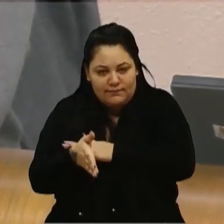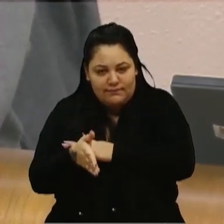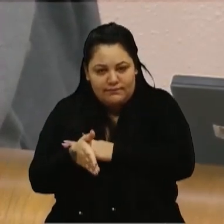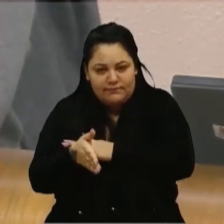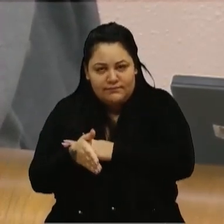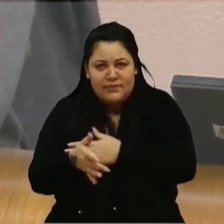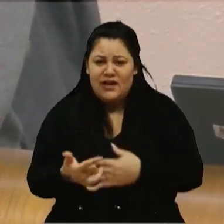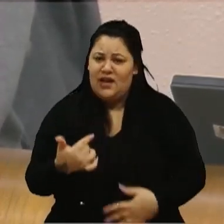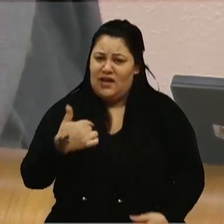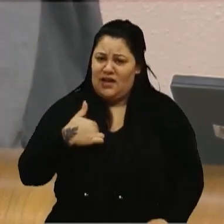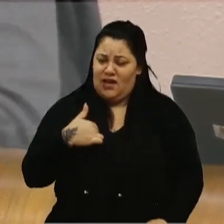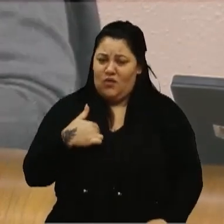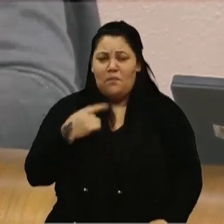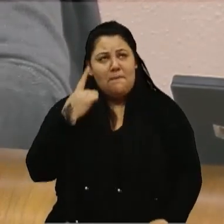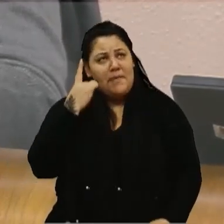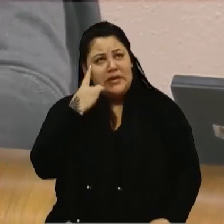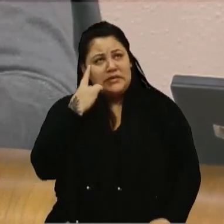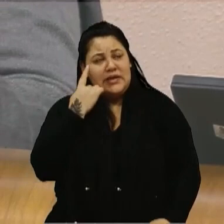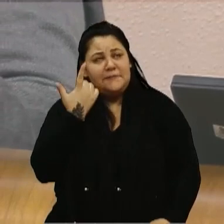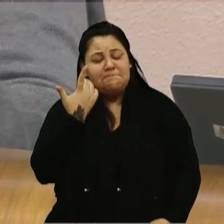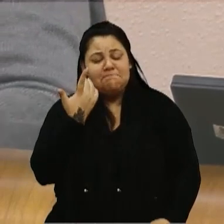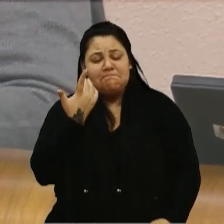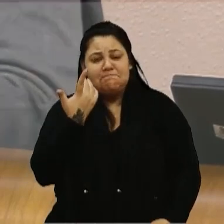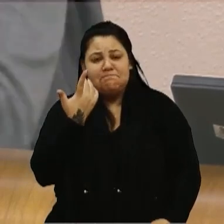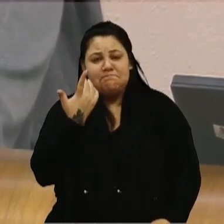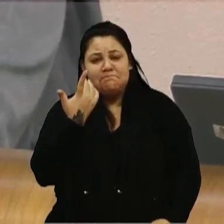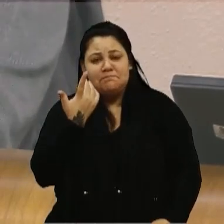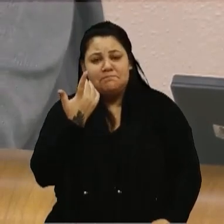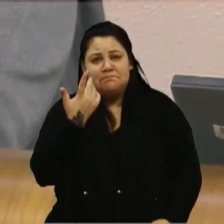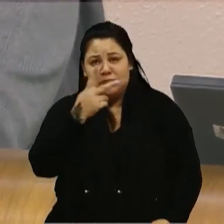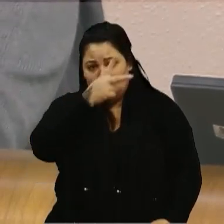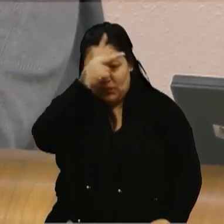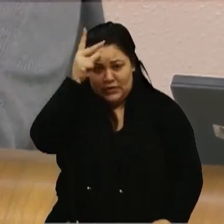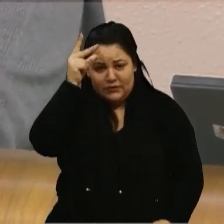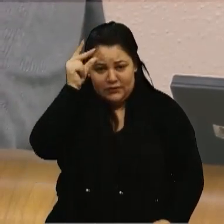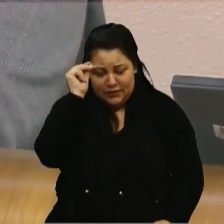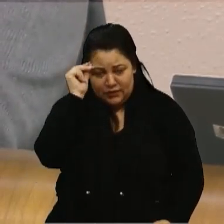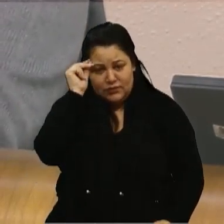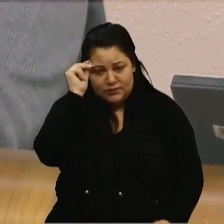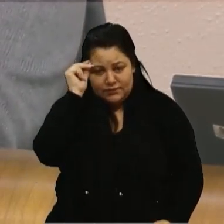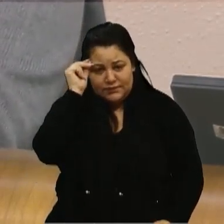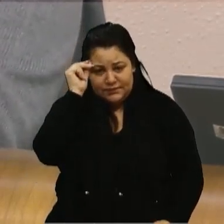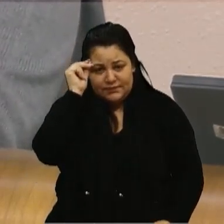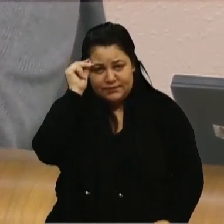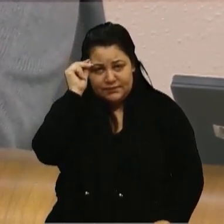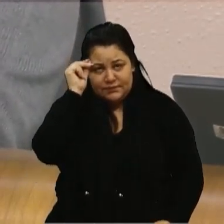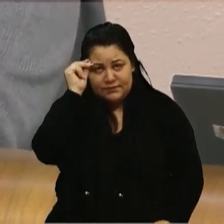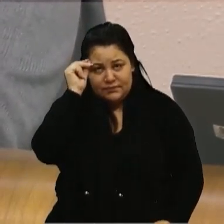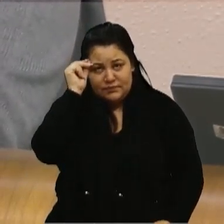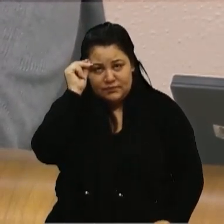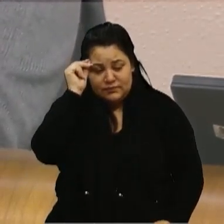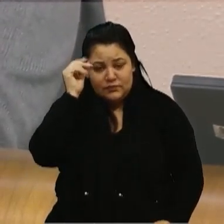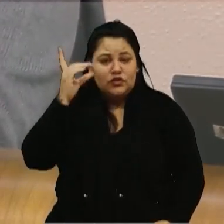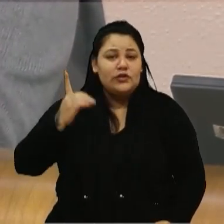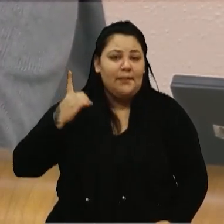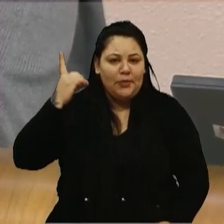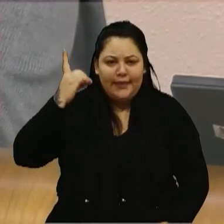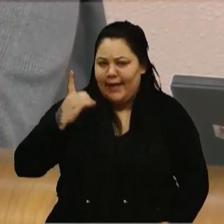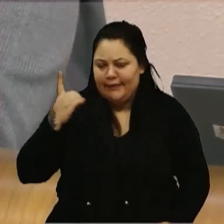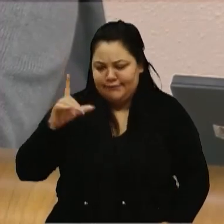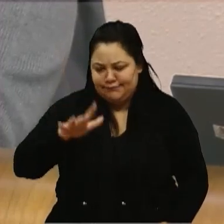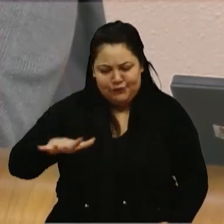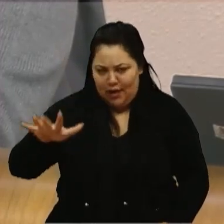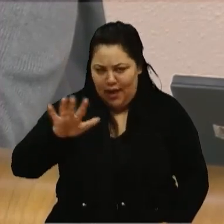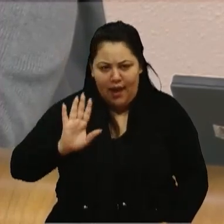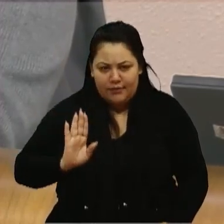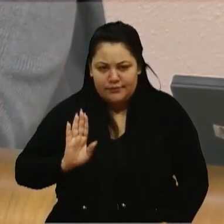eu tinha na minha cabeça que o prefeito, que a prefeitura, que os deputados, enfim,